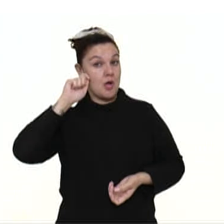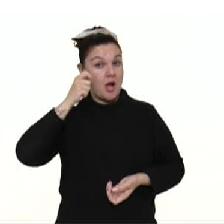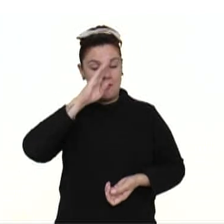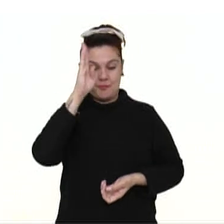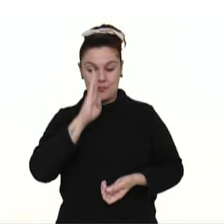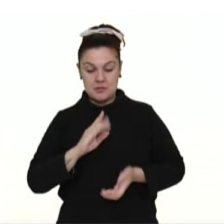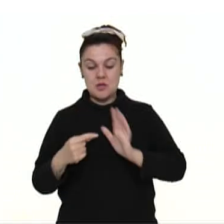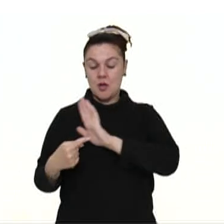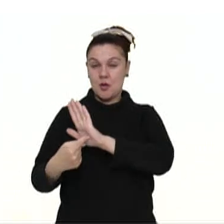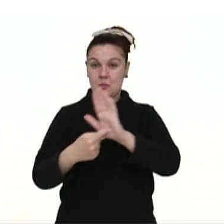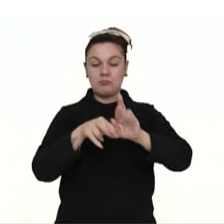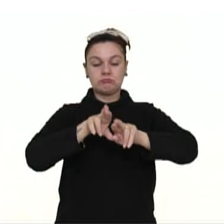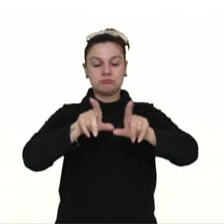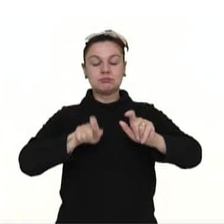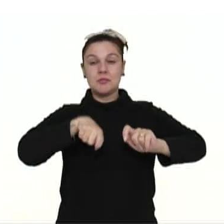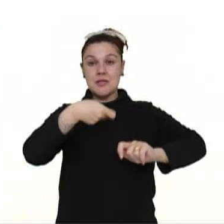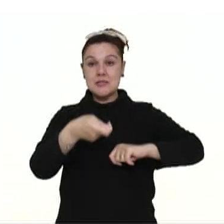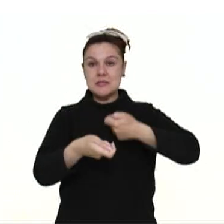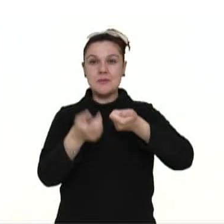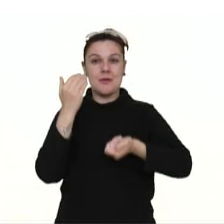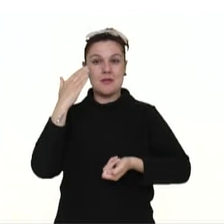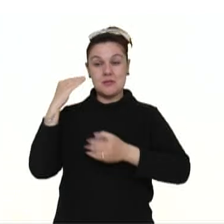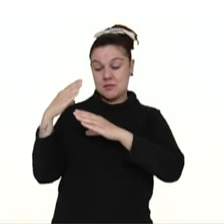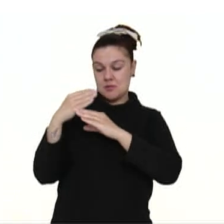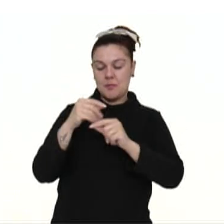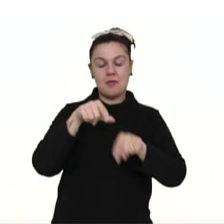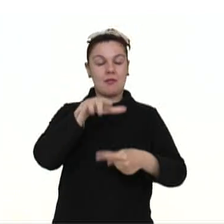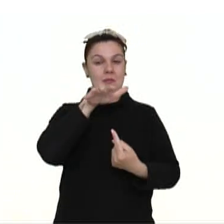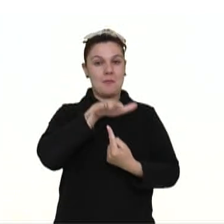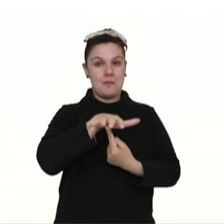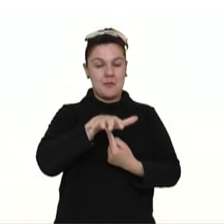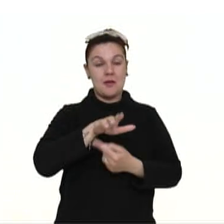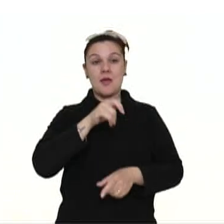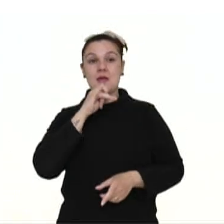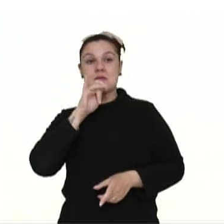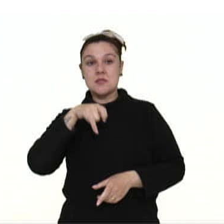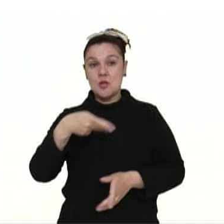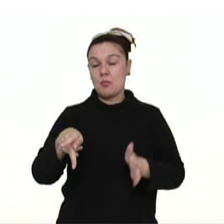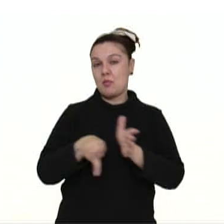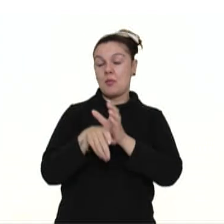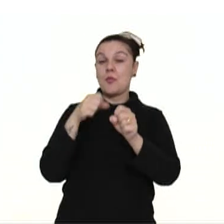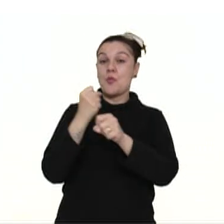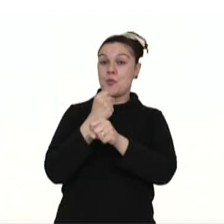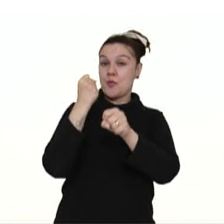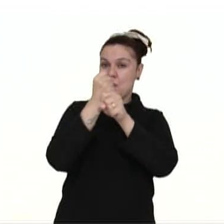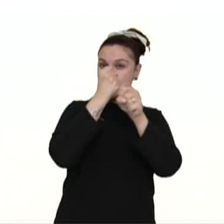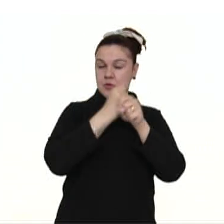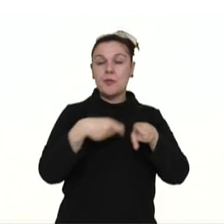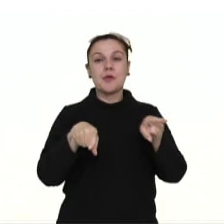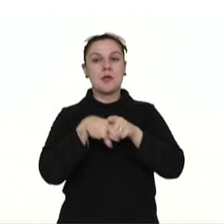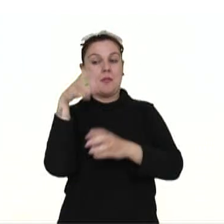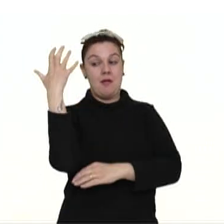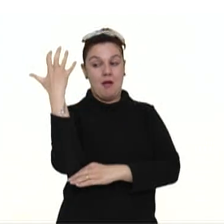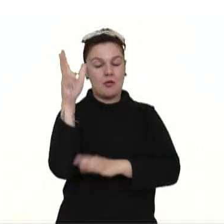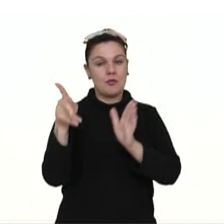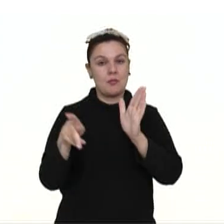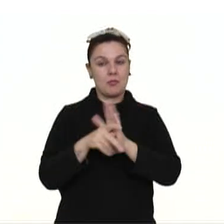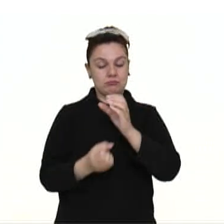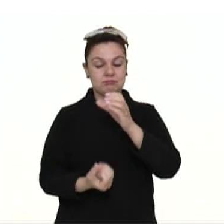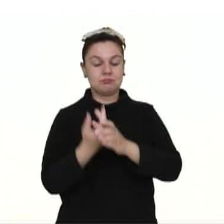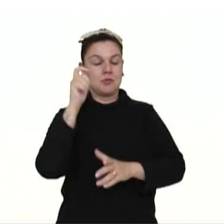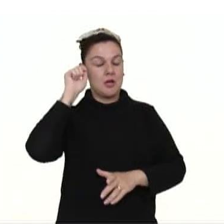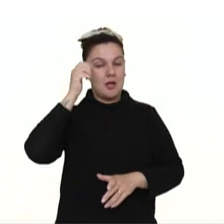está representada em diversos símbolos e saberes no estado do Paraná, como as técnicas de engenharia e as árvores de origem africana na